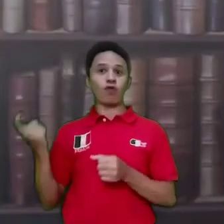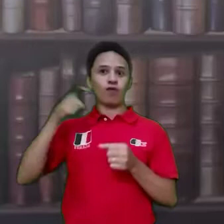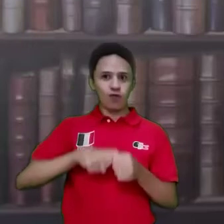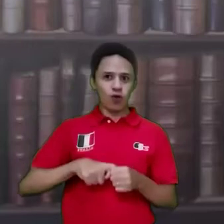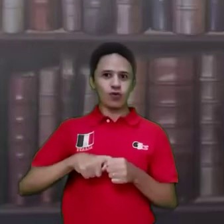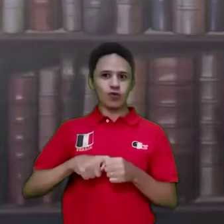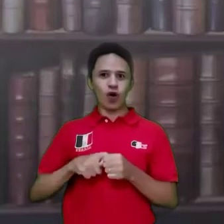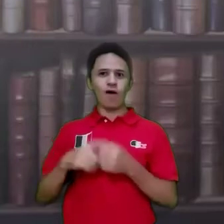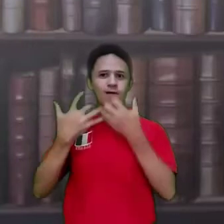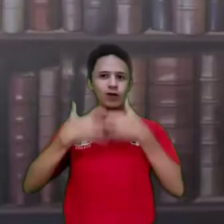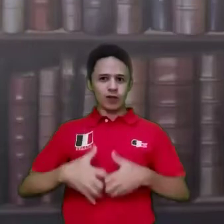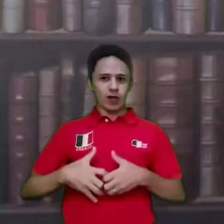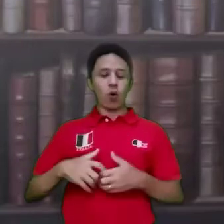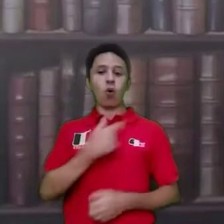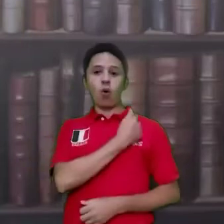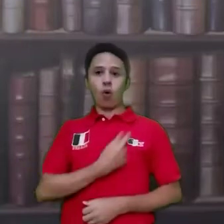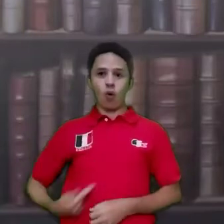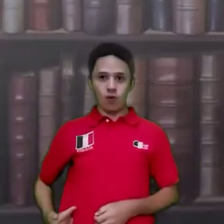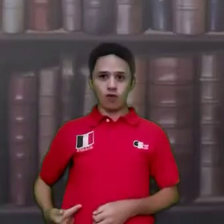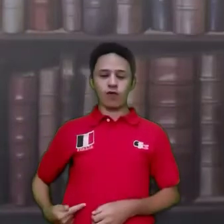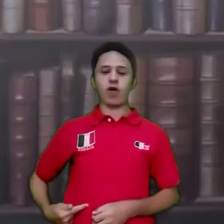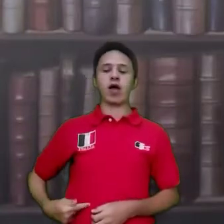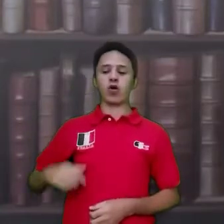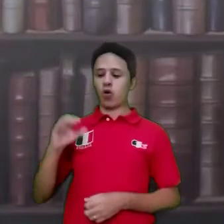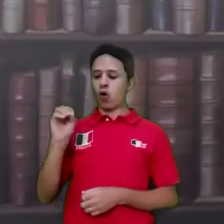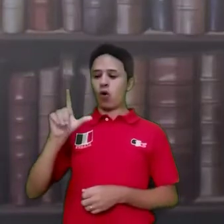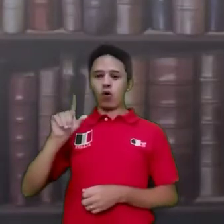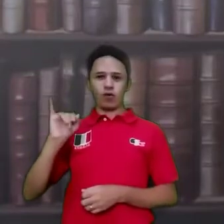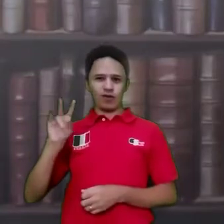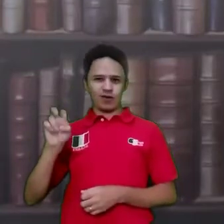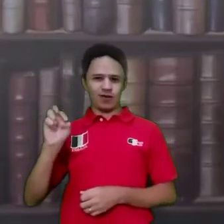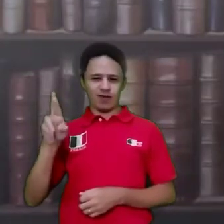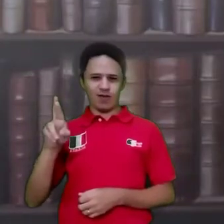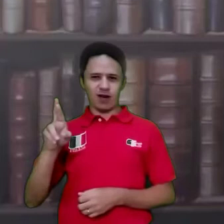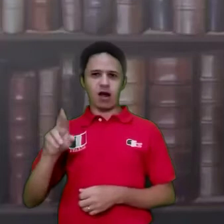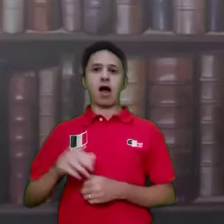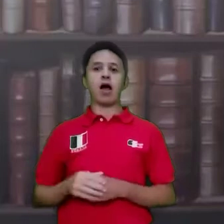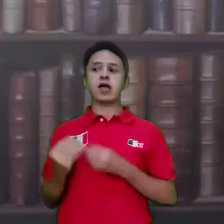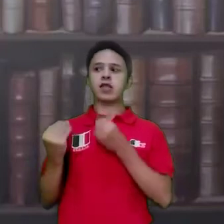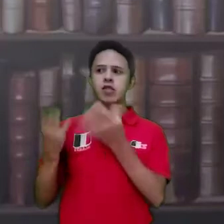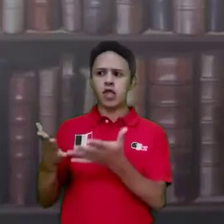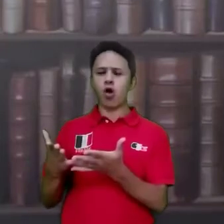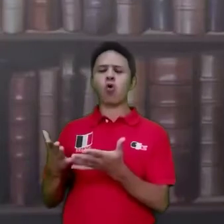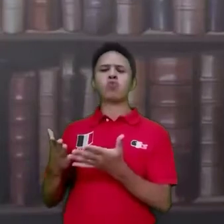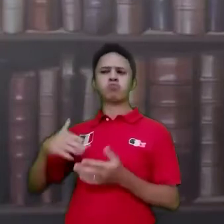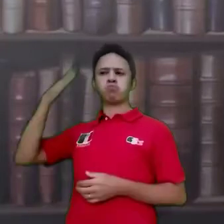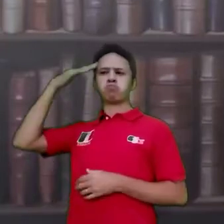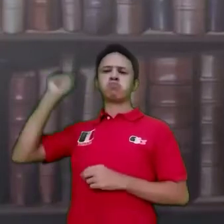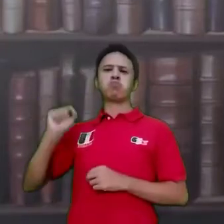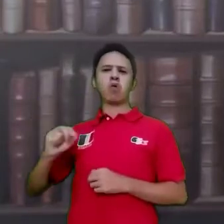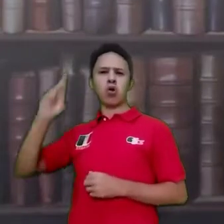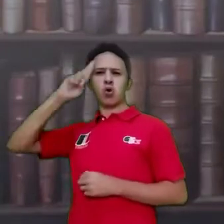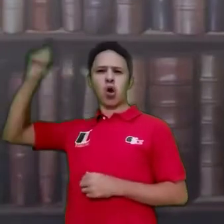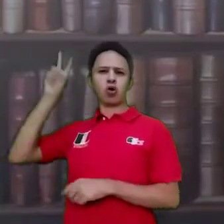funcionar, governo Cromwell, deu a ele o título de Lorde Protetor. Lorde Protetor da